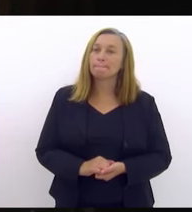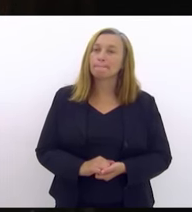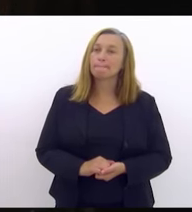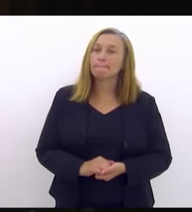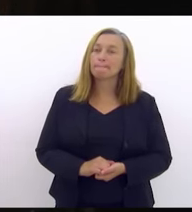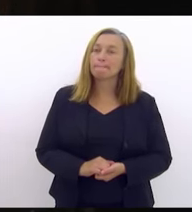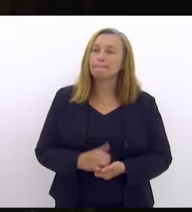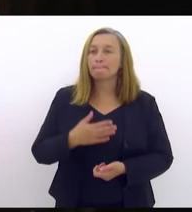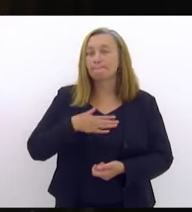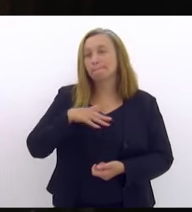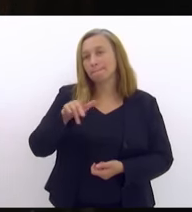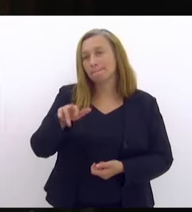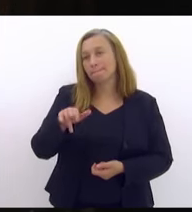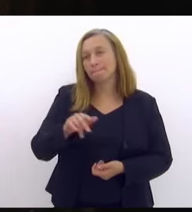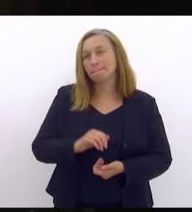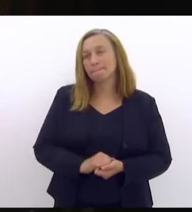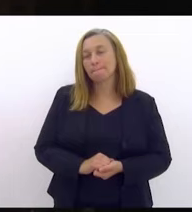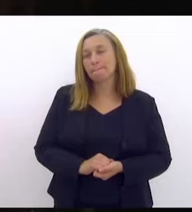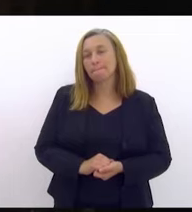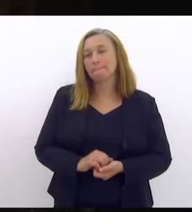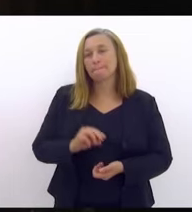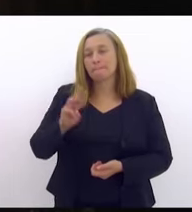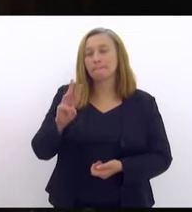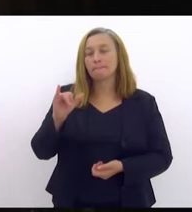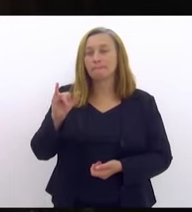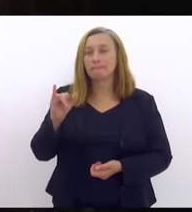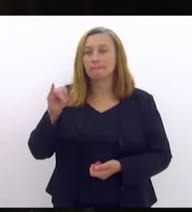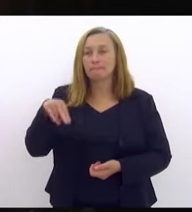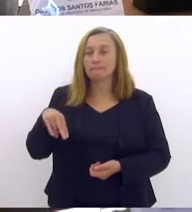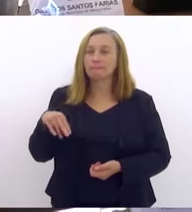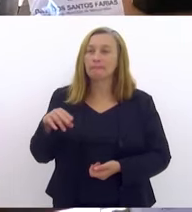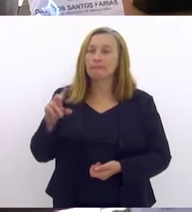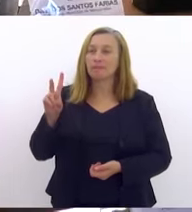o meu irmão, o Wilt Valtim.